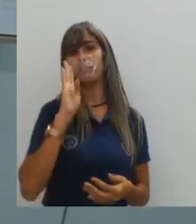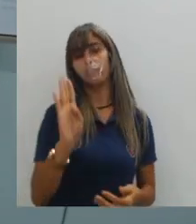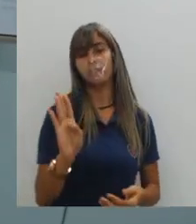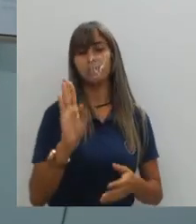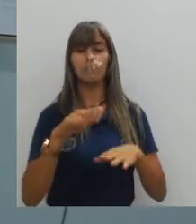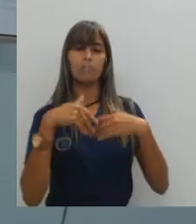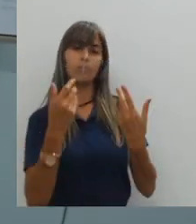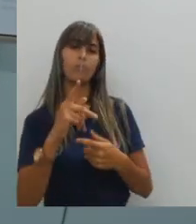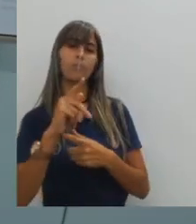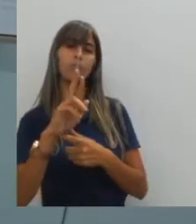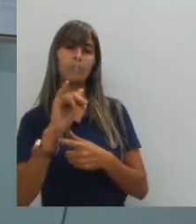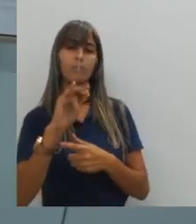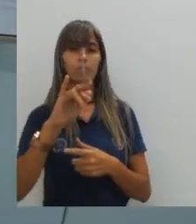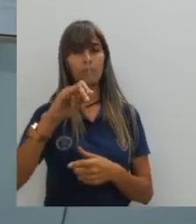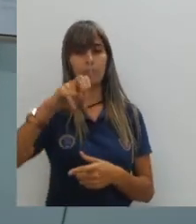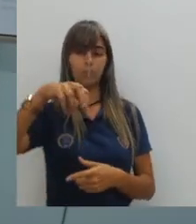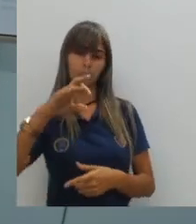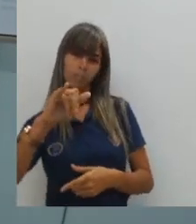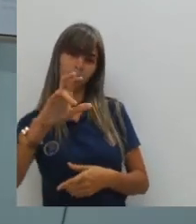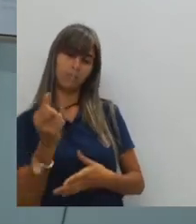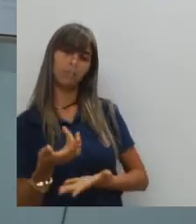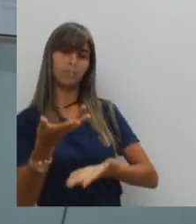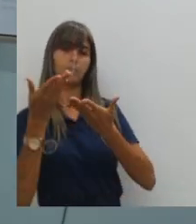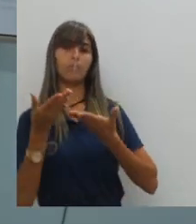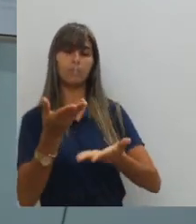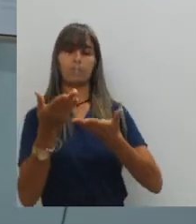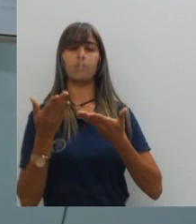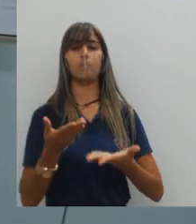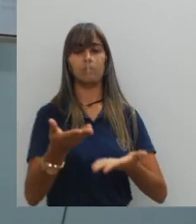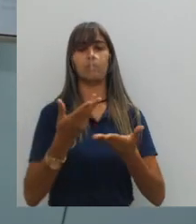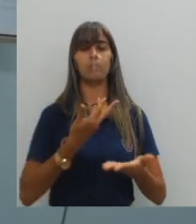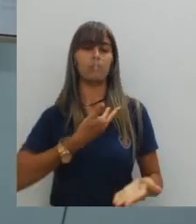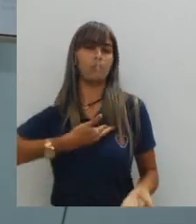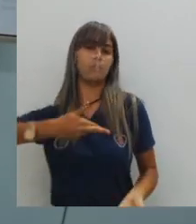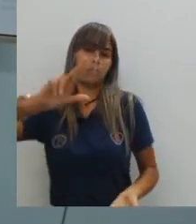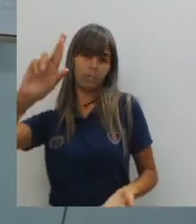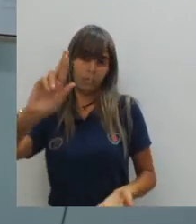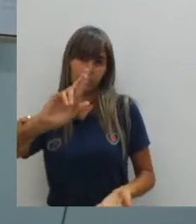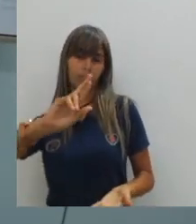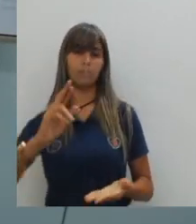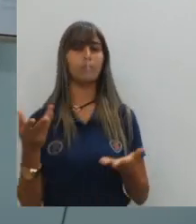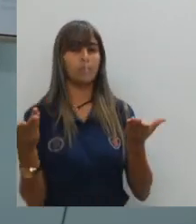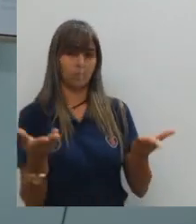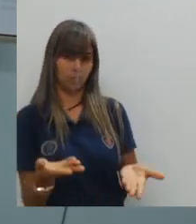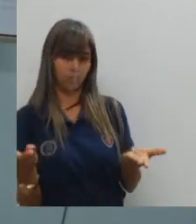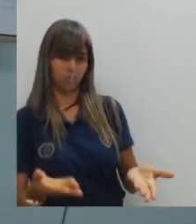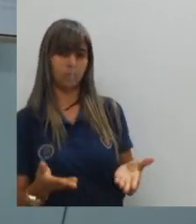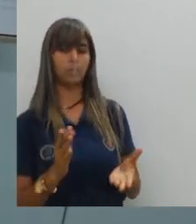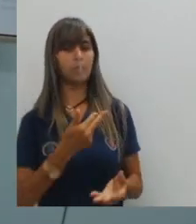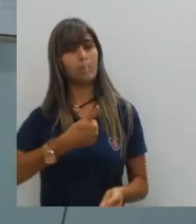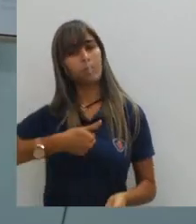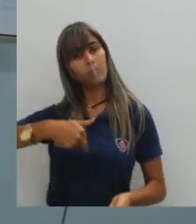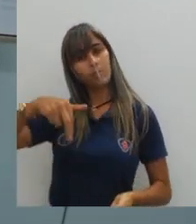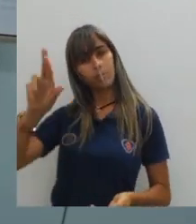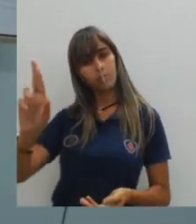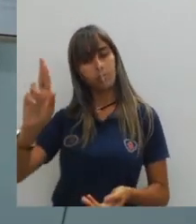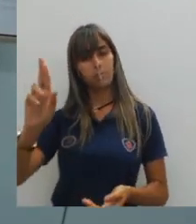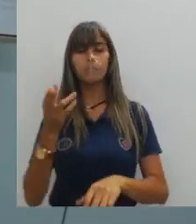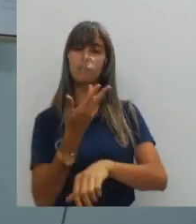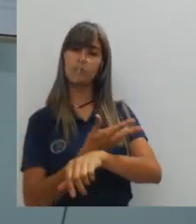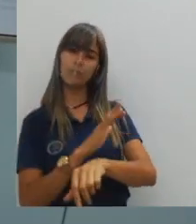esse puritanismo, ele vai influenciar diretamente na religião, que nesse momento a religião vai exercer